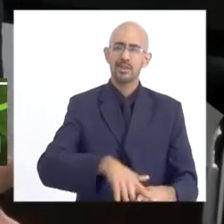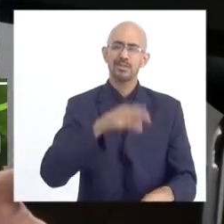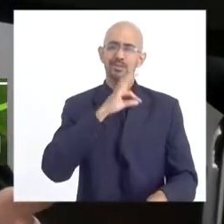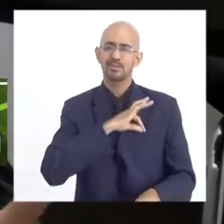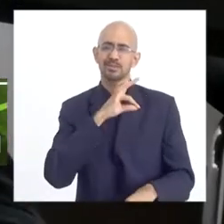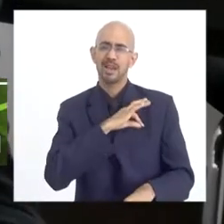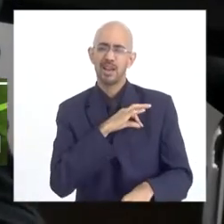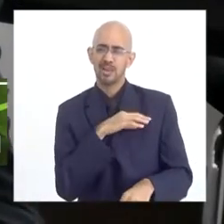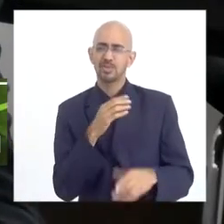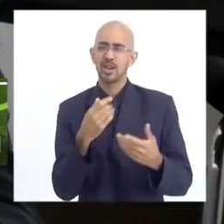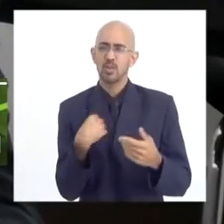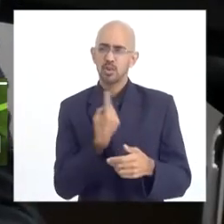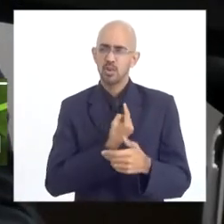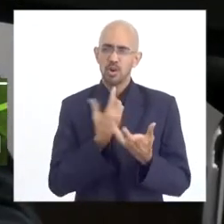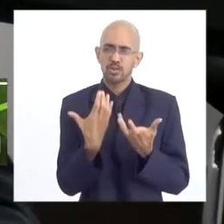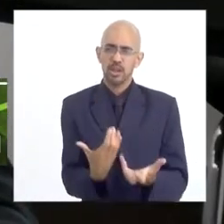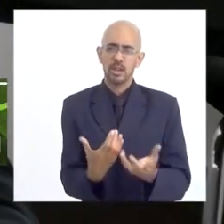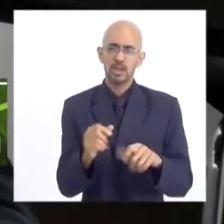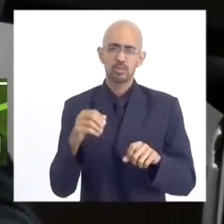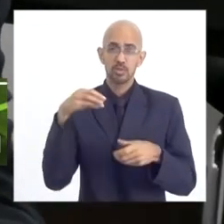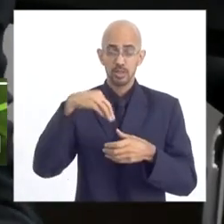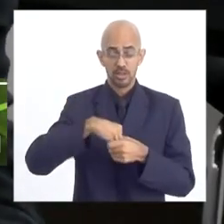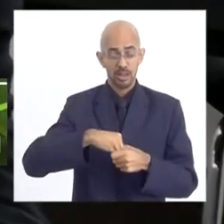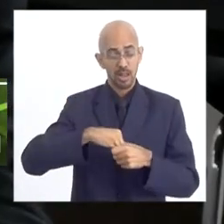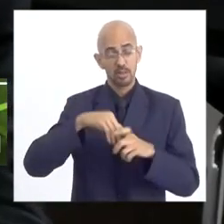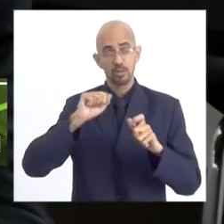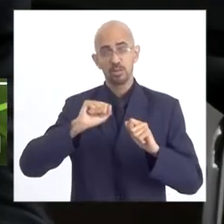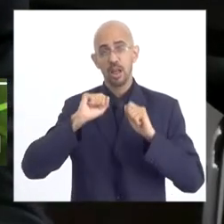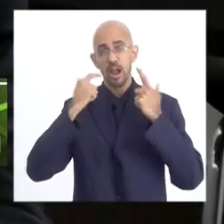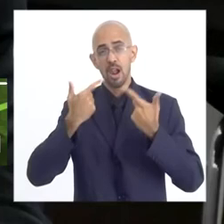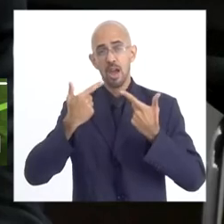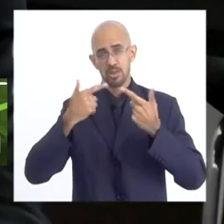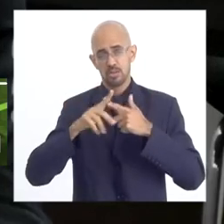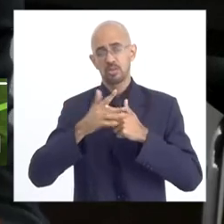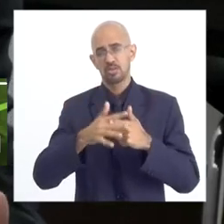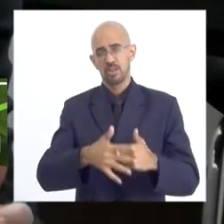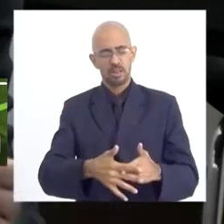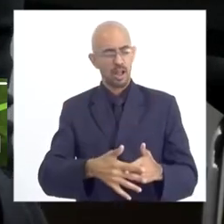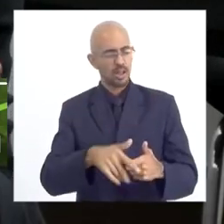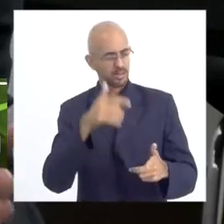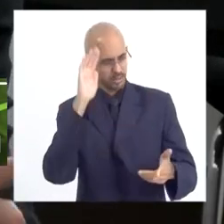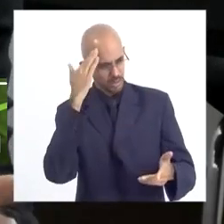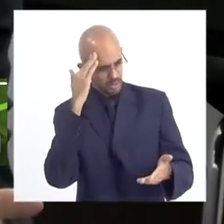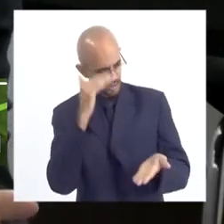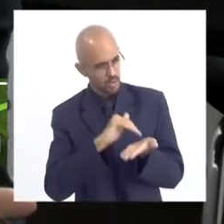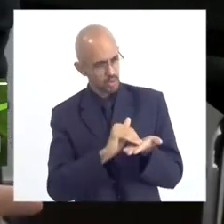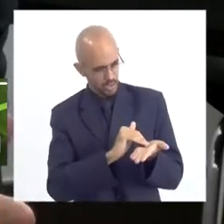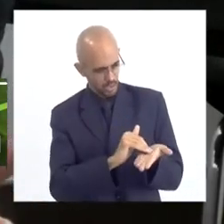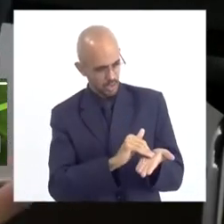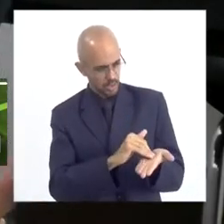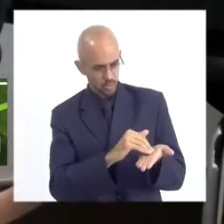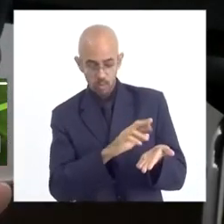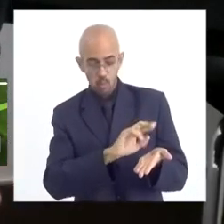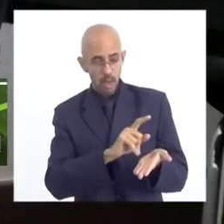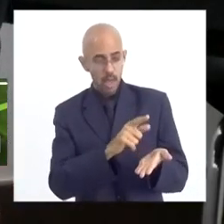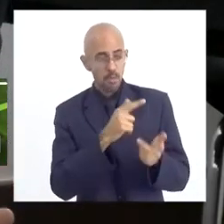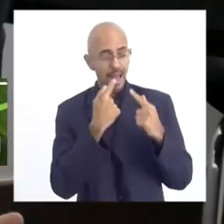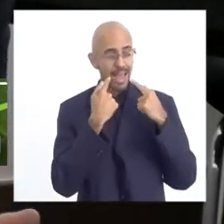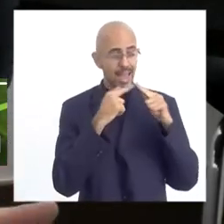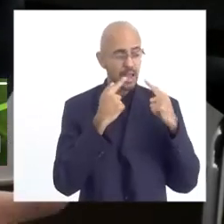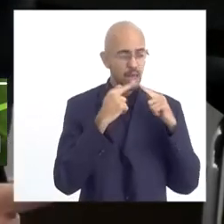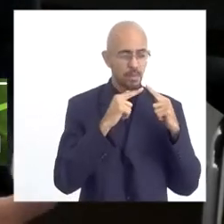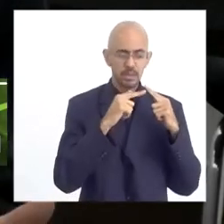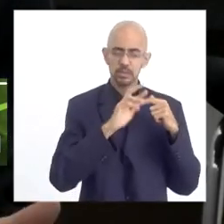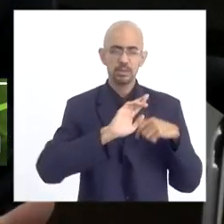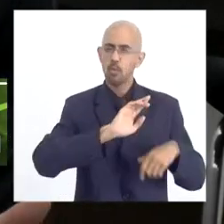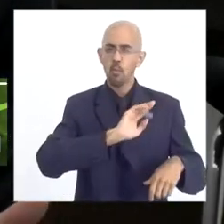aqui, dentro do parlamento, tentar corrigir. Deu para entender, secretário? Não é crítica à sua projeção. É que a sua projeção